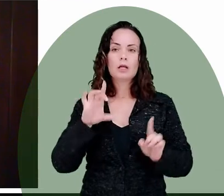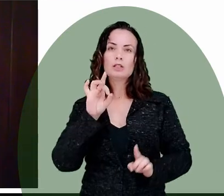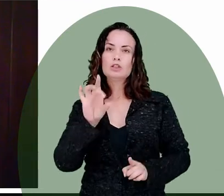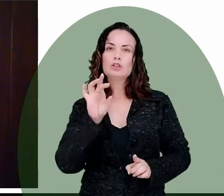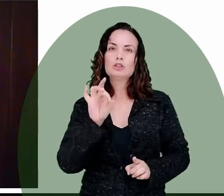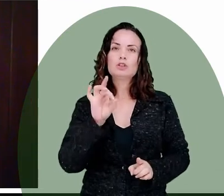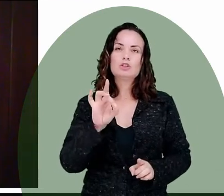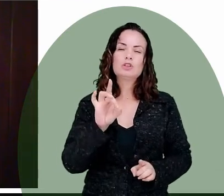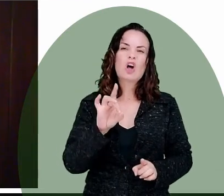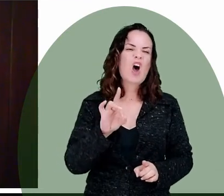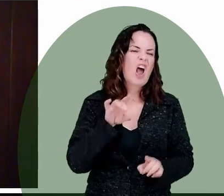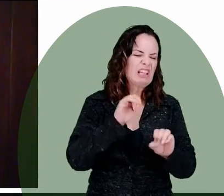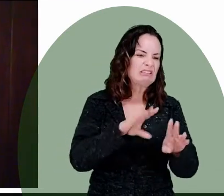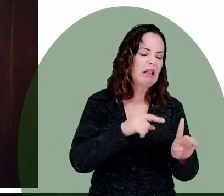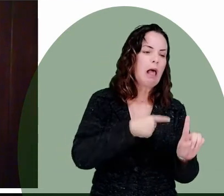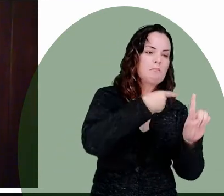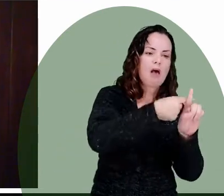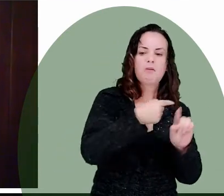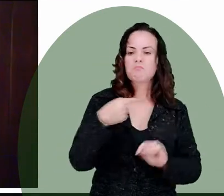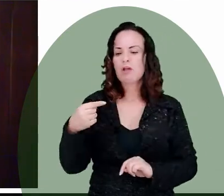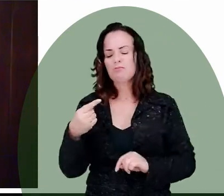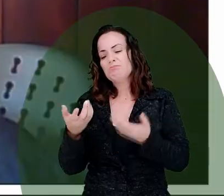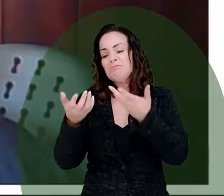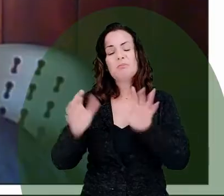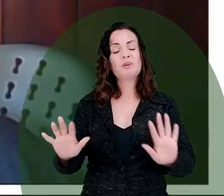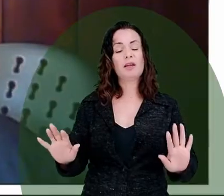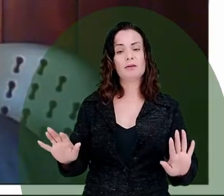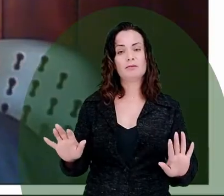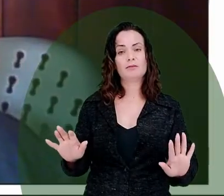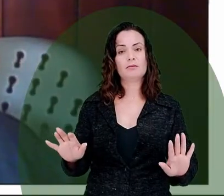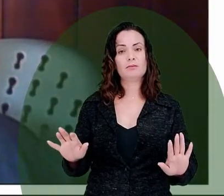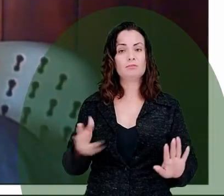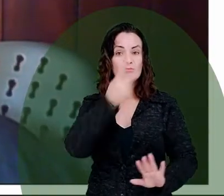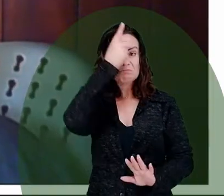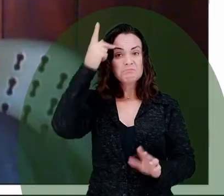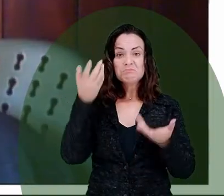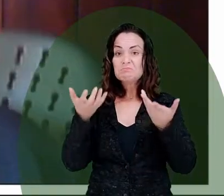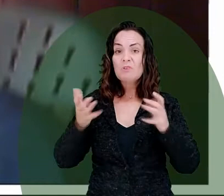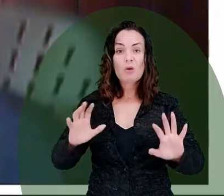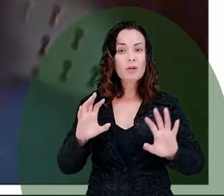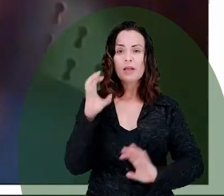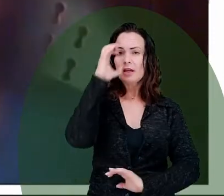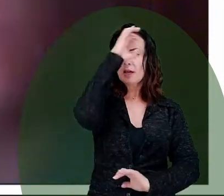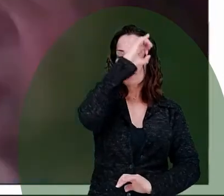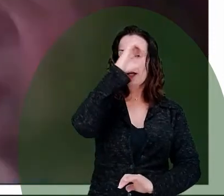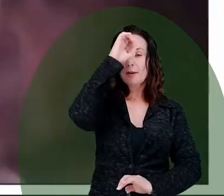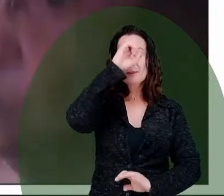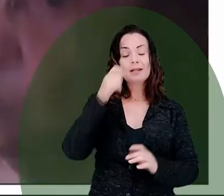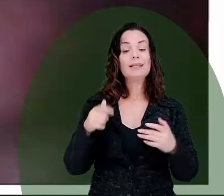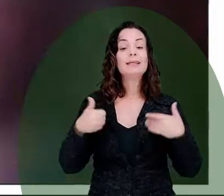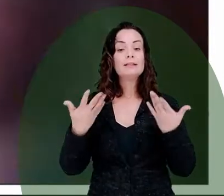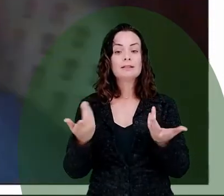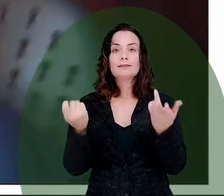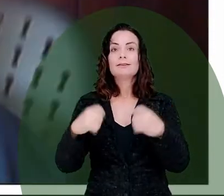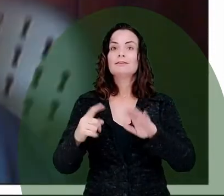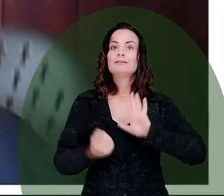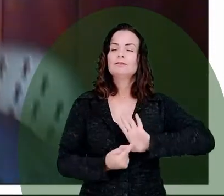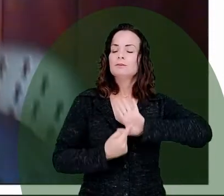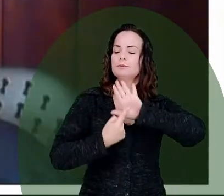ser mais do mesmo, ninguém vai querer. Ninguém quer aprender. Então, você tem que mostrar